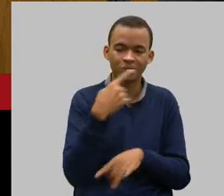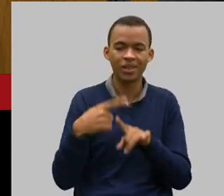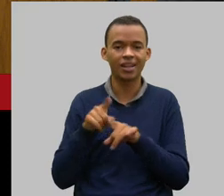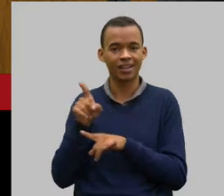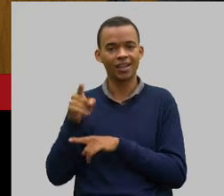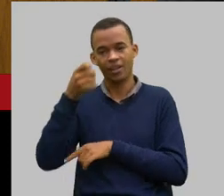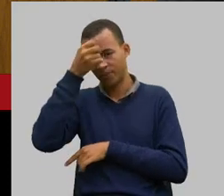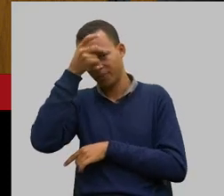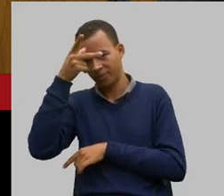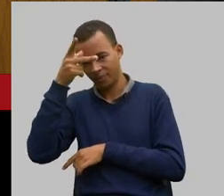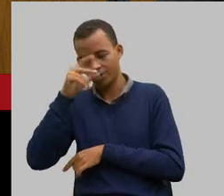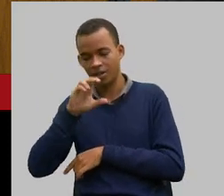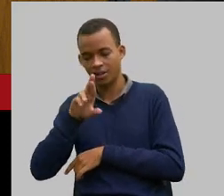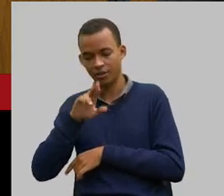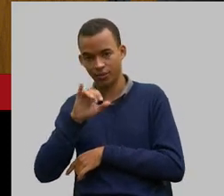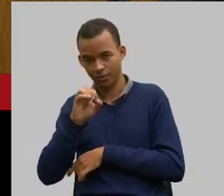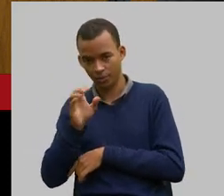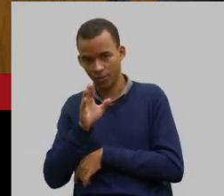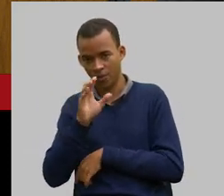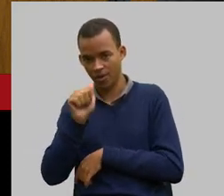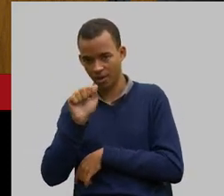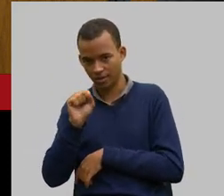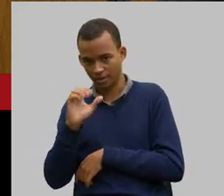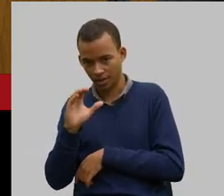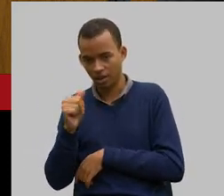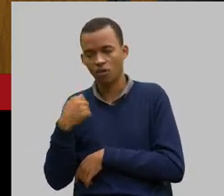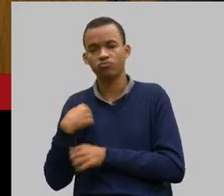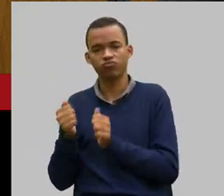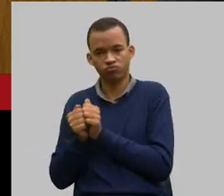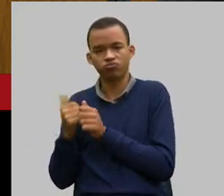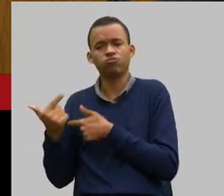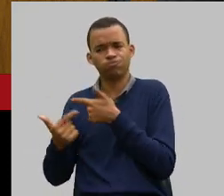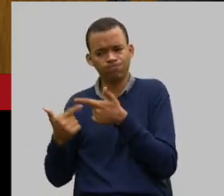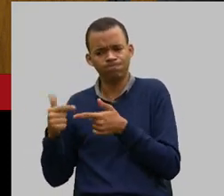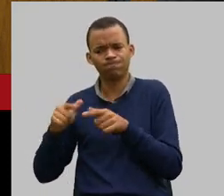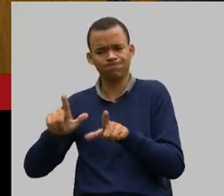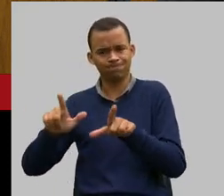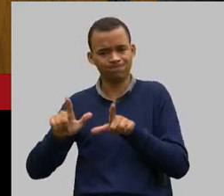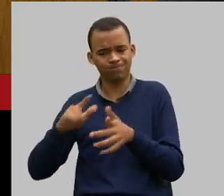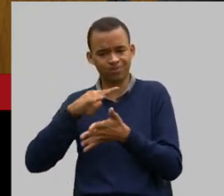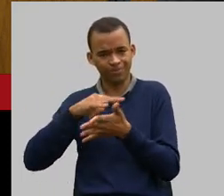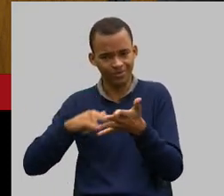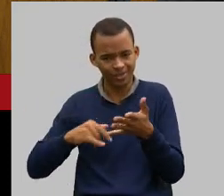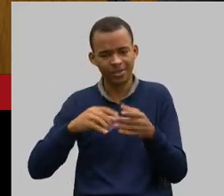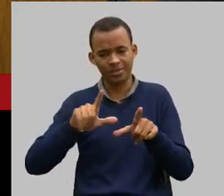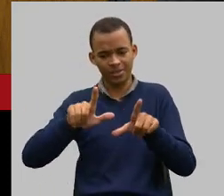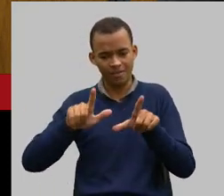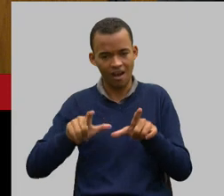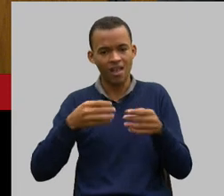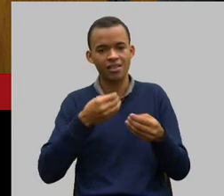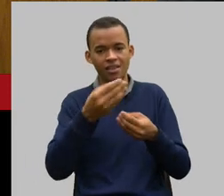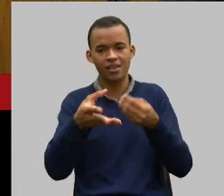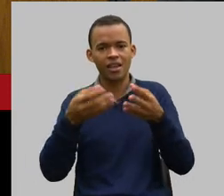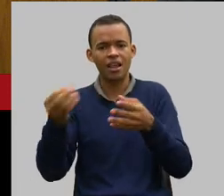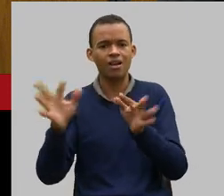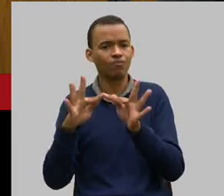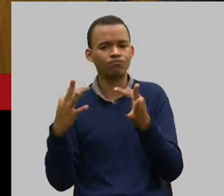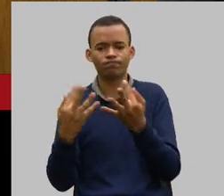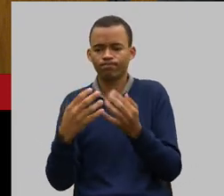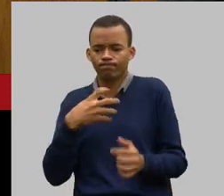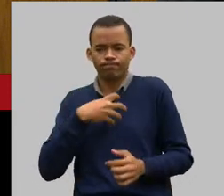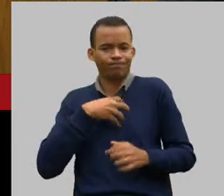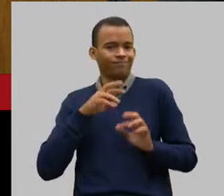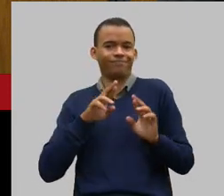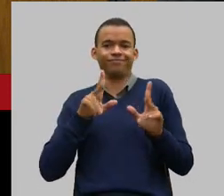baixa renda Quando recebe o seu tio da sua casa para eles ter de fato e quando fala eh no na